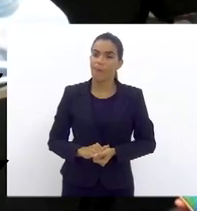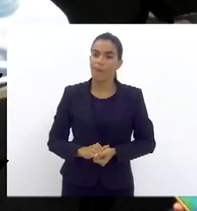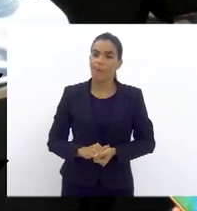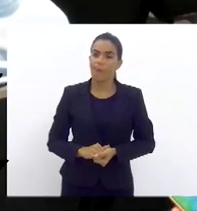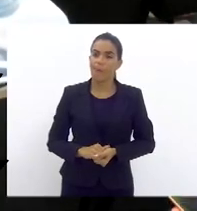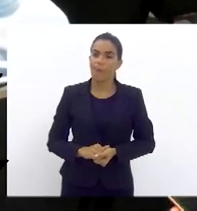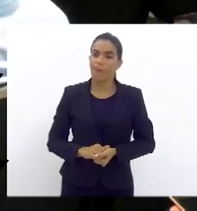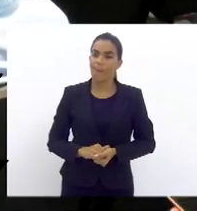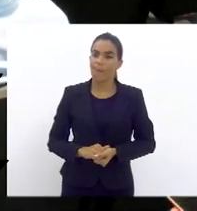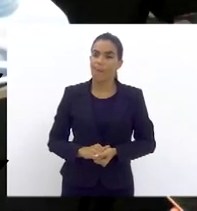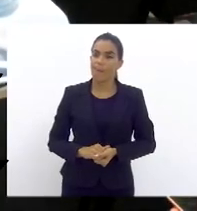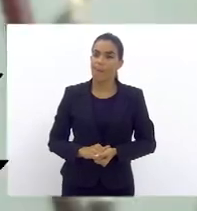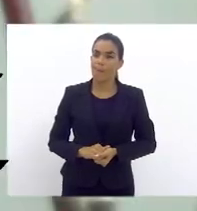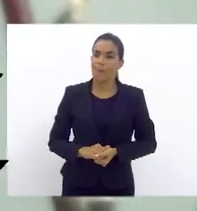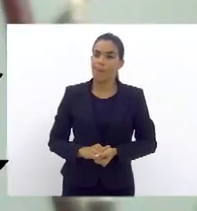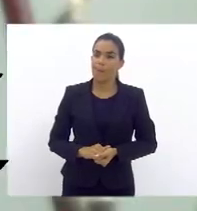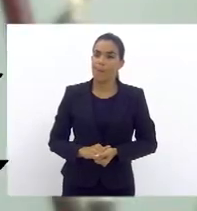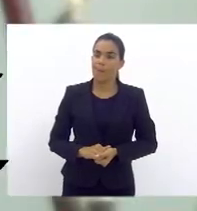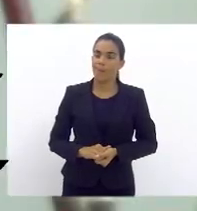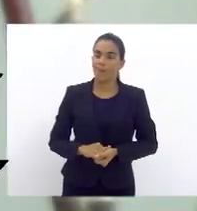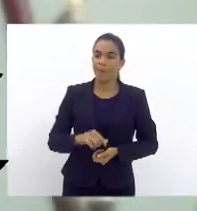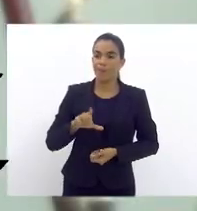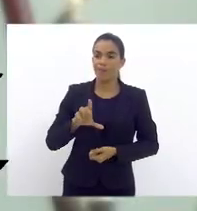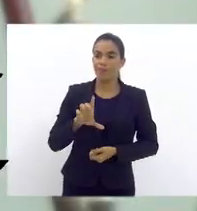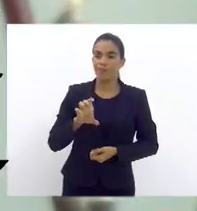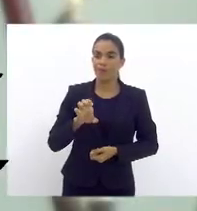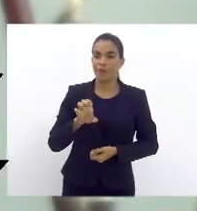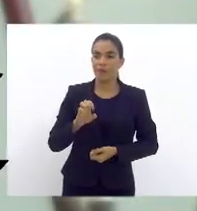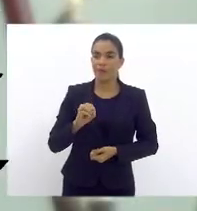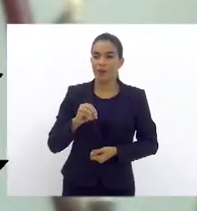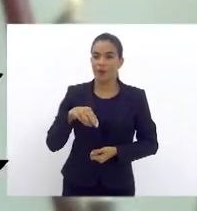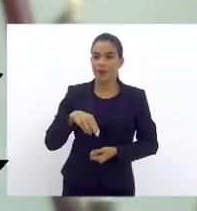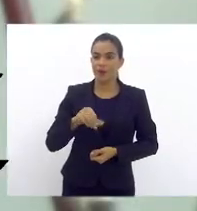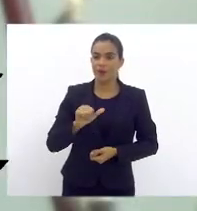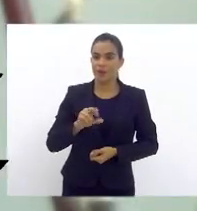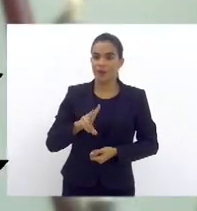não tá vamos passar Leonardo Vieira